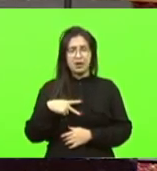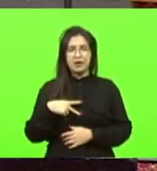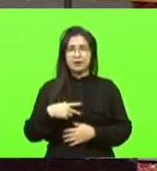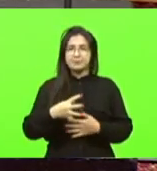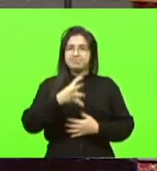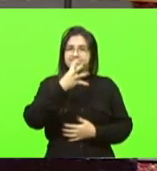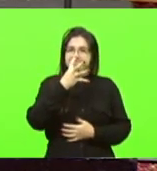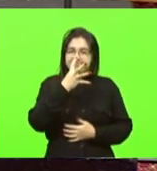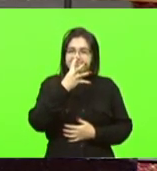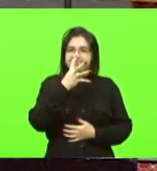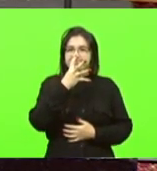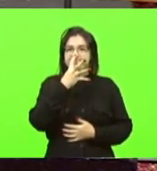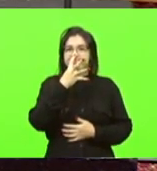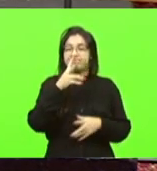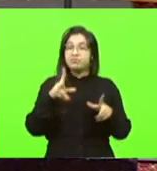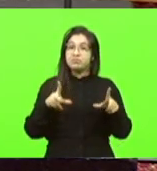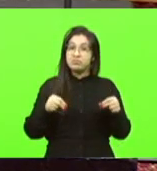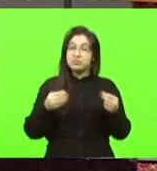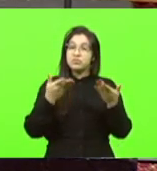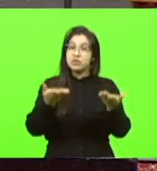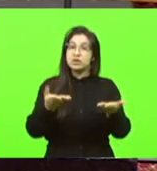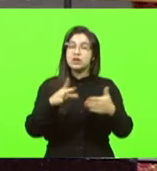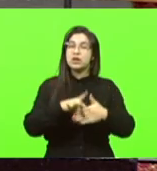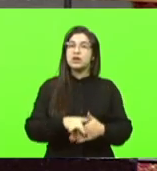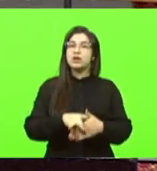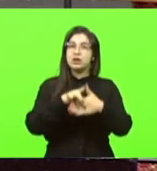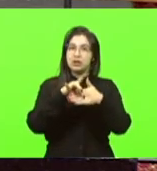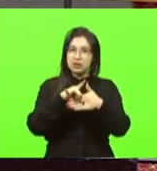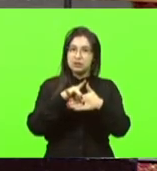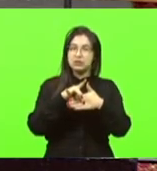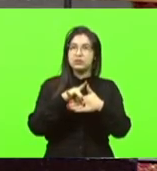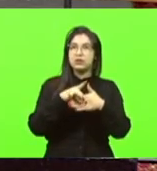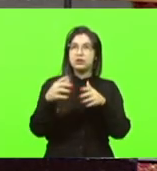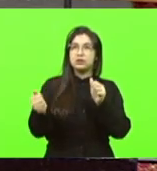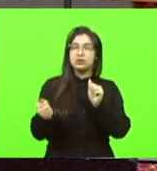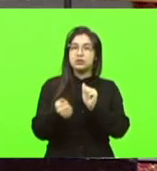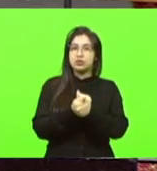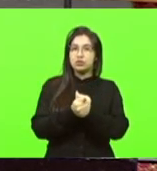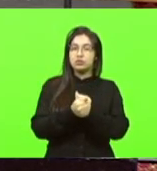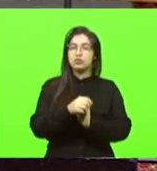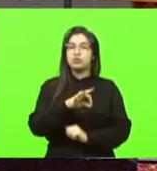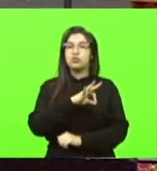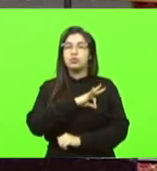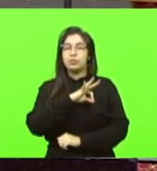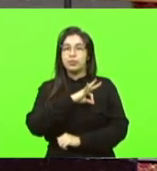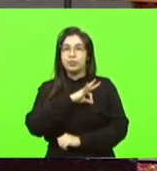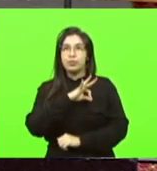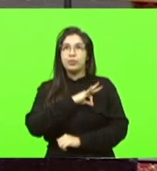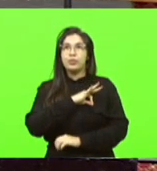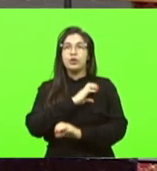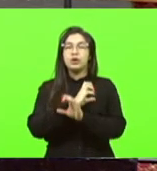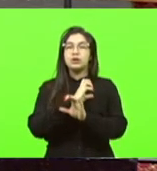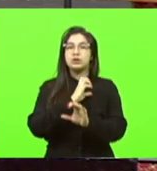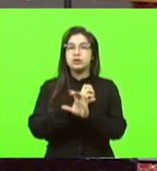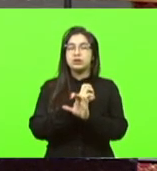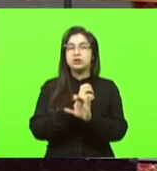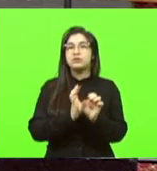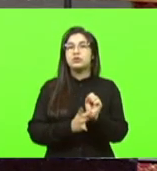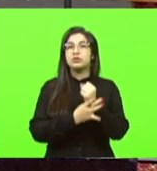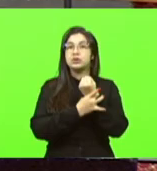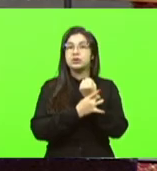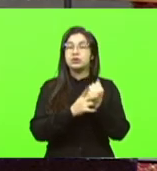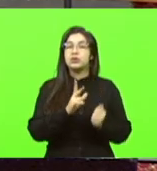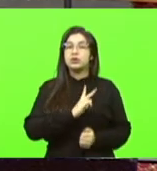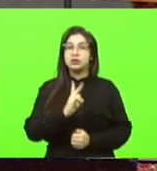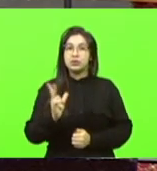e reconheço a sua liderança junto à polícia especialmente a polícia civil a segurança pública